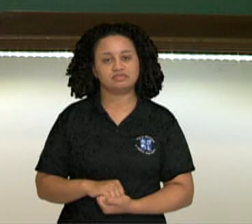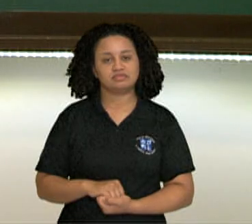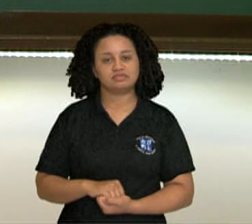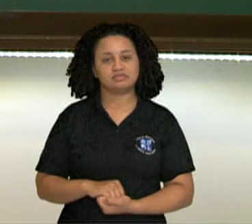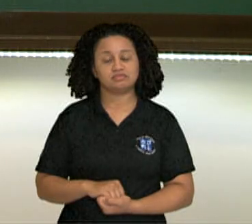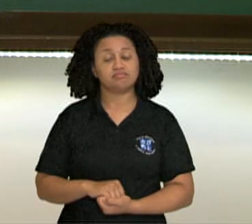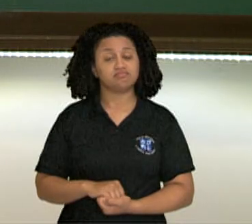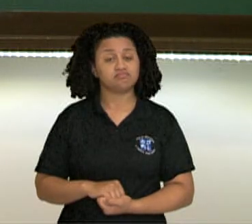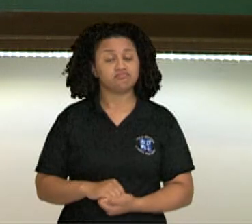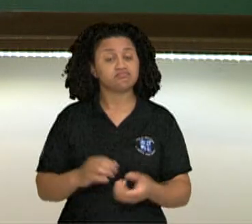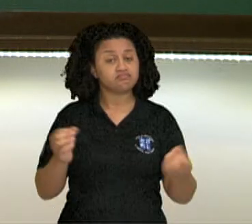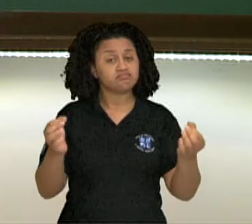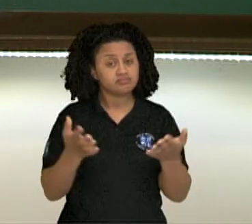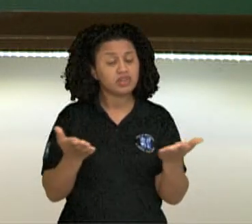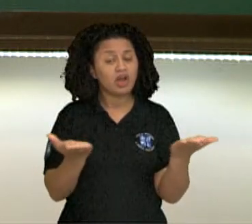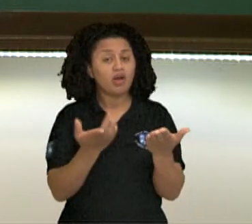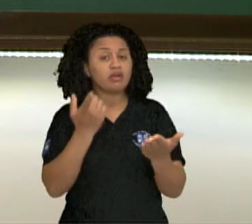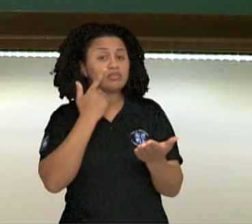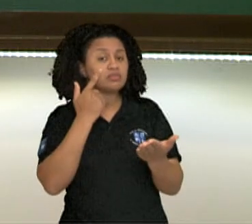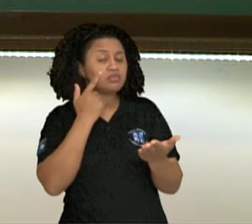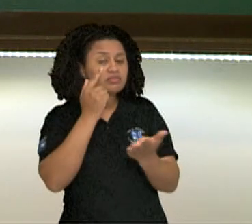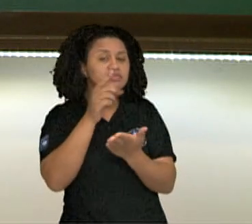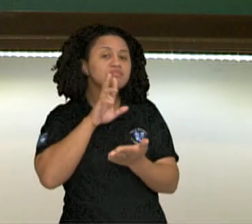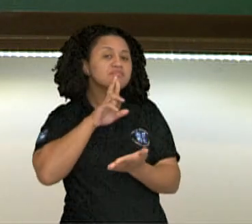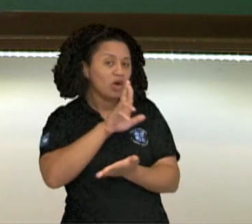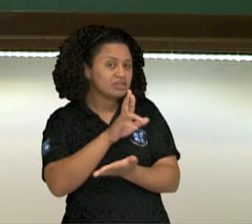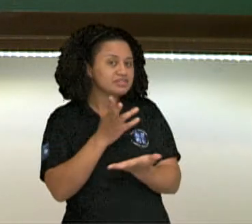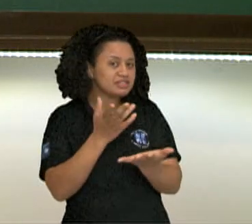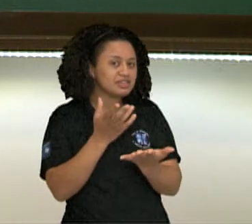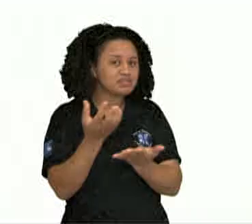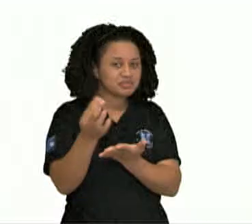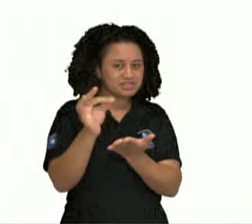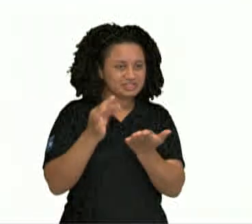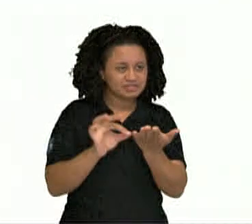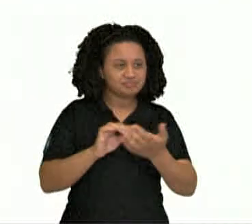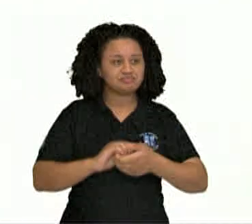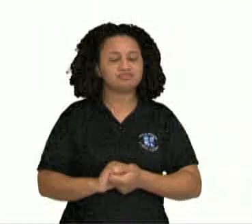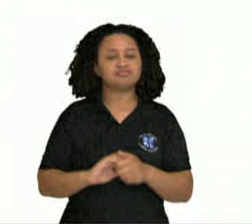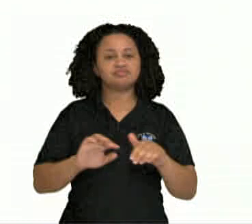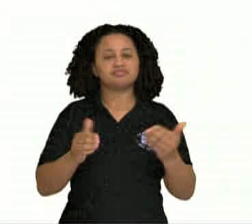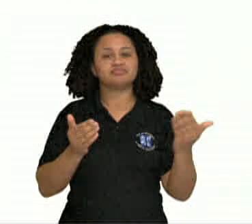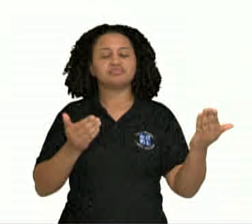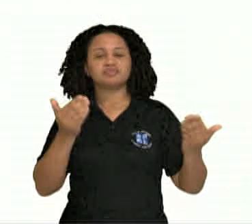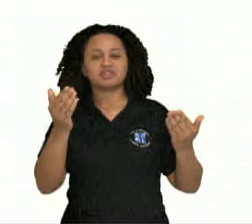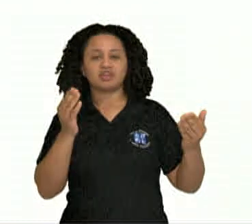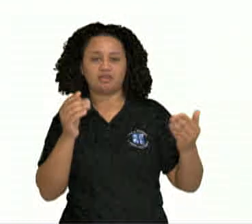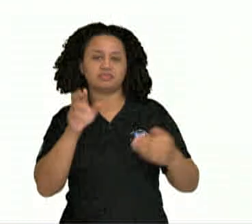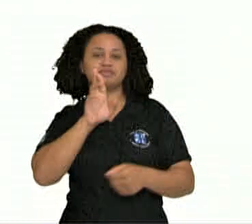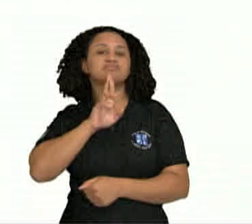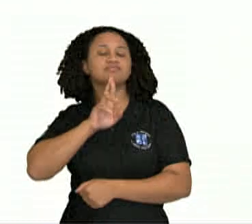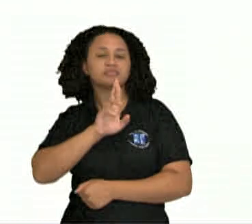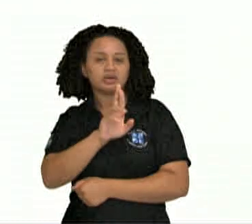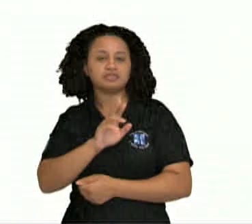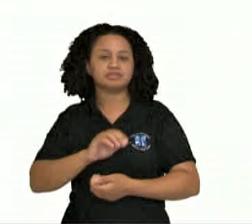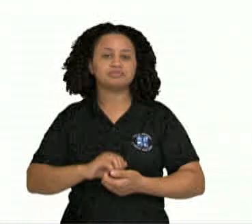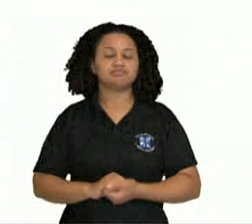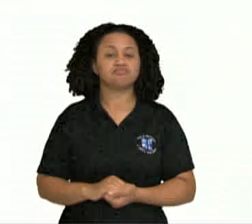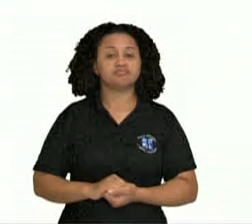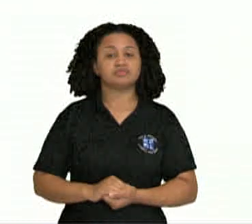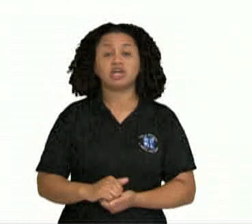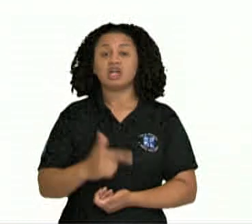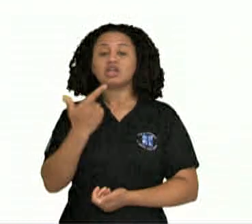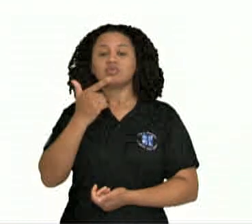Muy bien, a ver chicos, vamos comparar aí nuestras respostas. Bien? Não existe